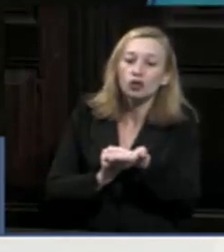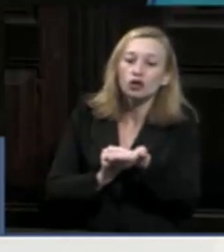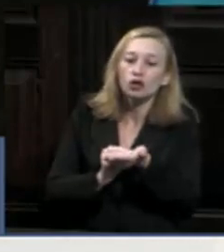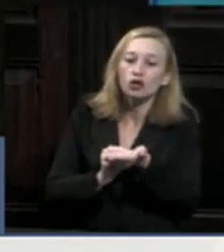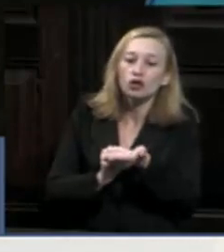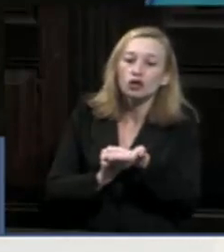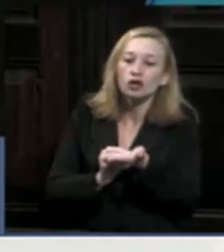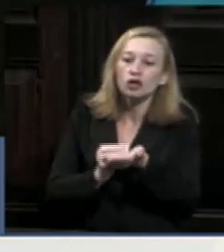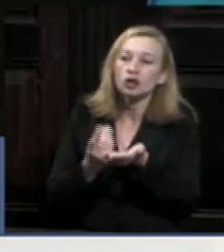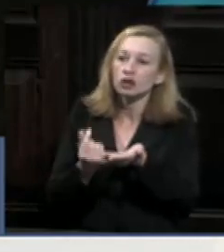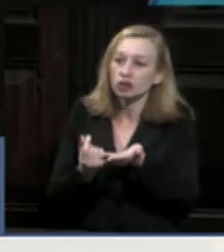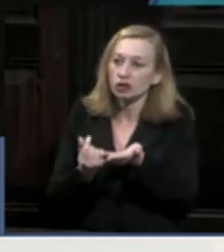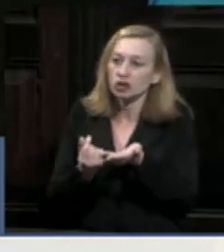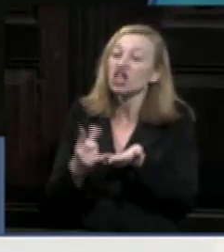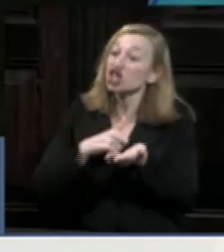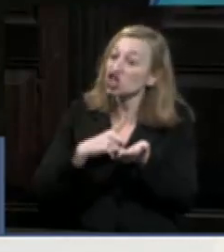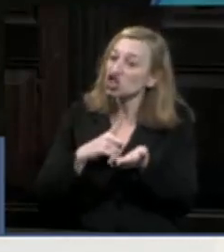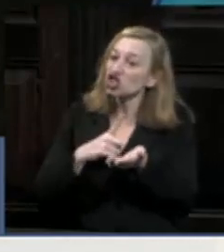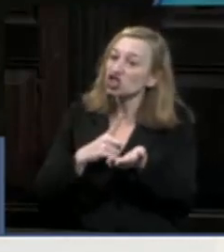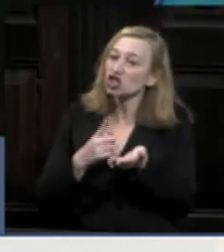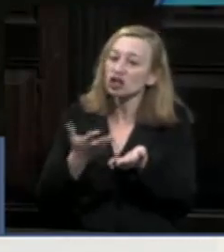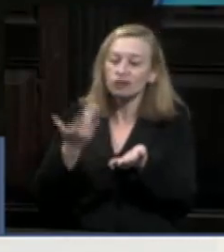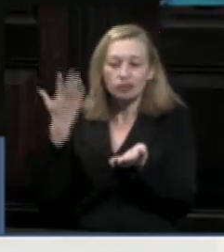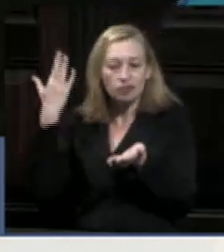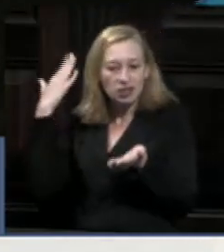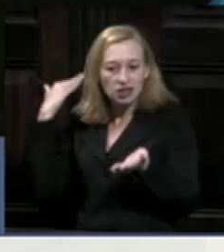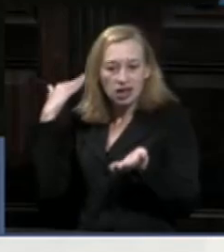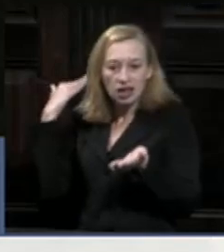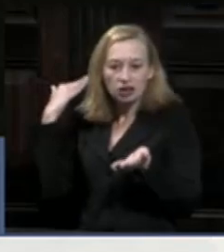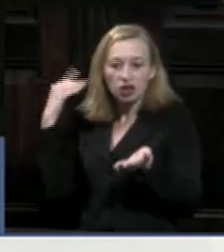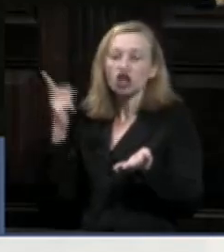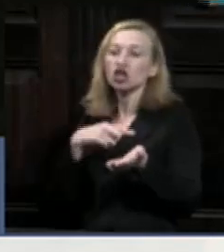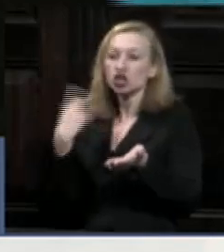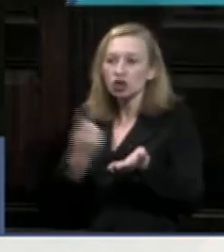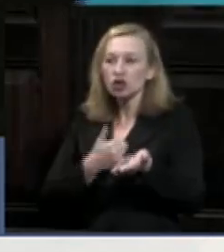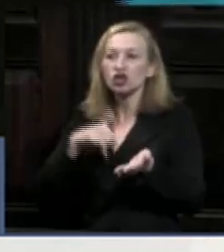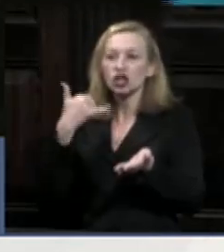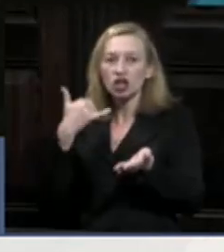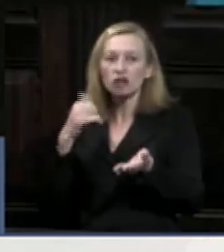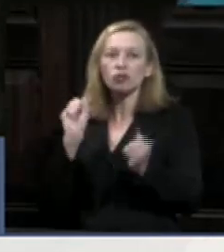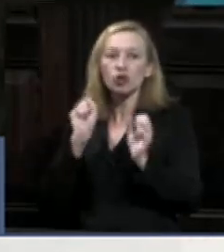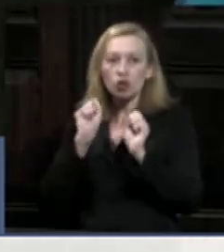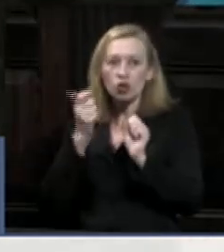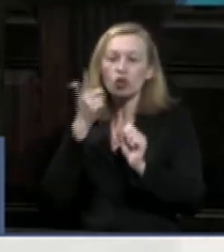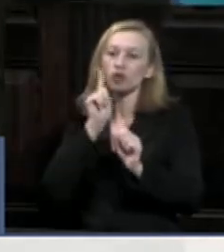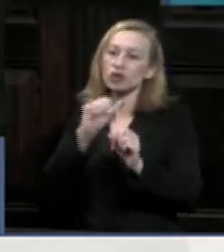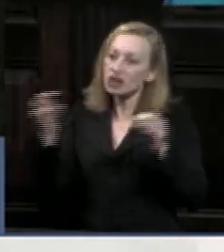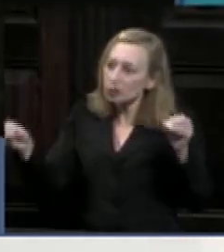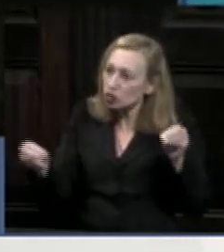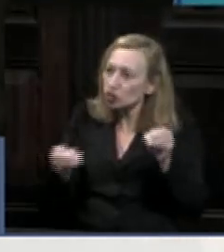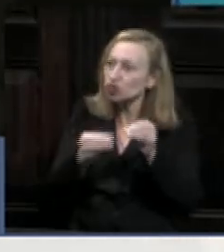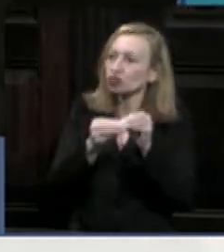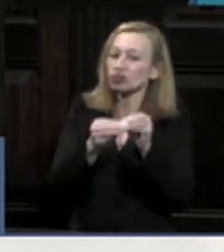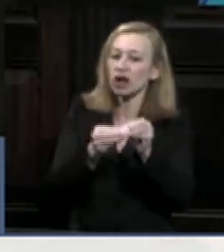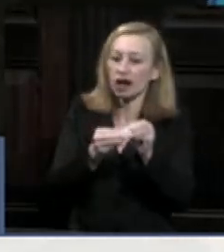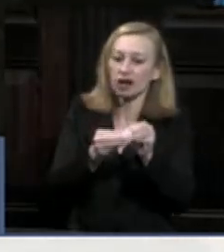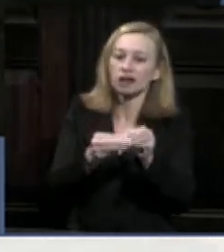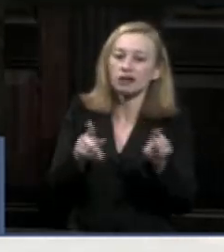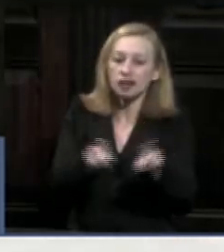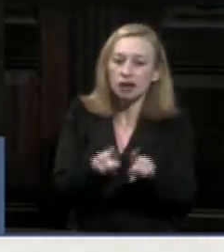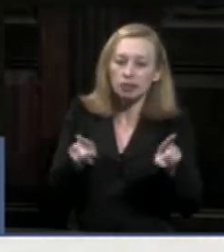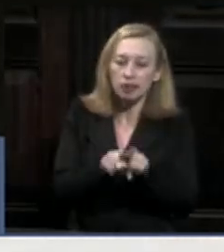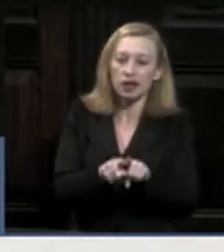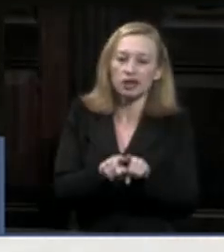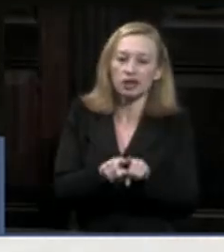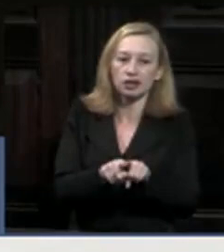que havia no primeiro e nós brigamos e conseguimos ver incluir análise socioeconômica o critério